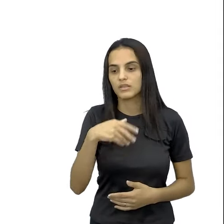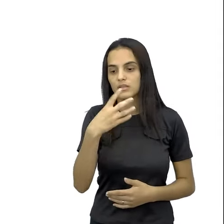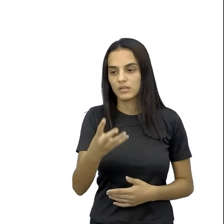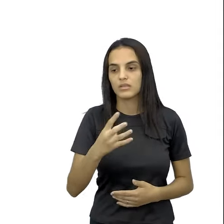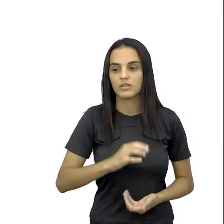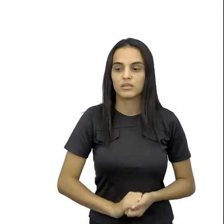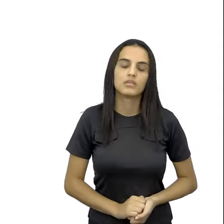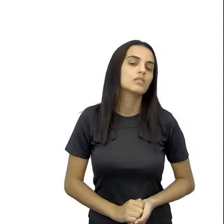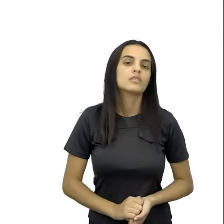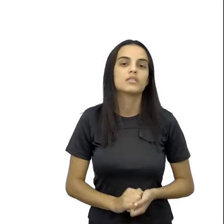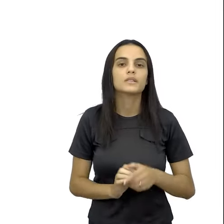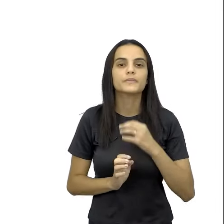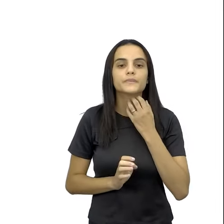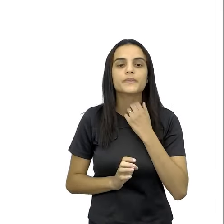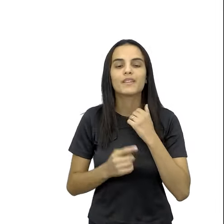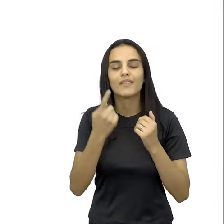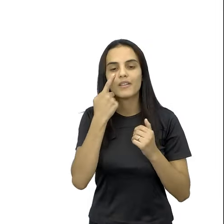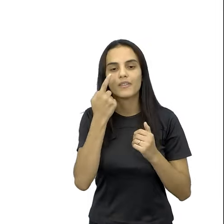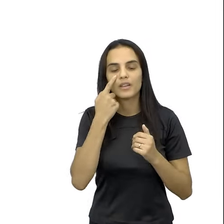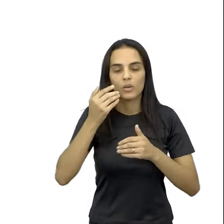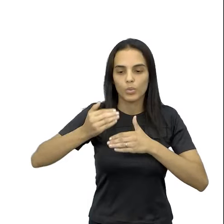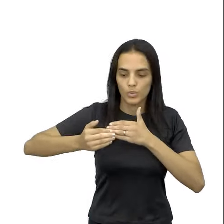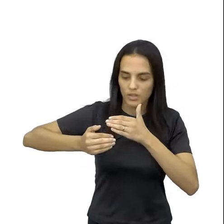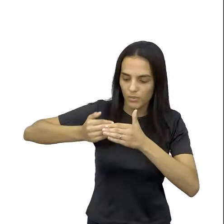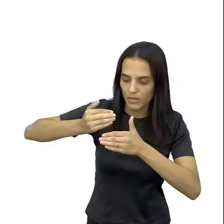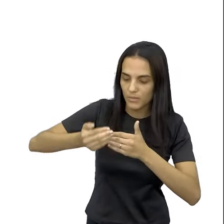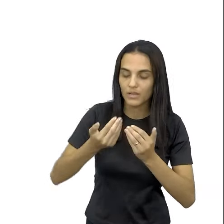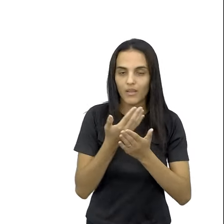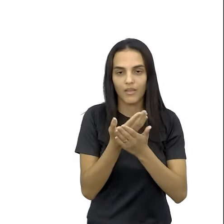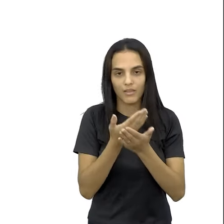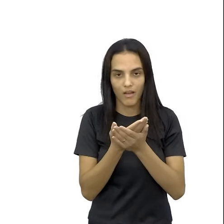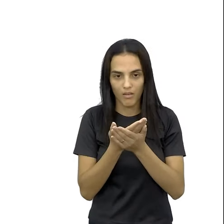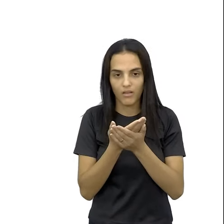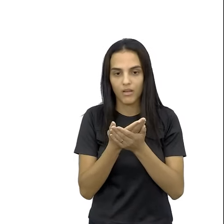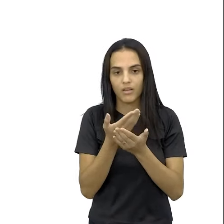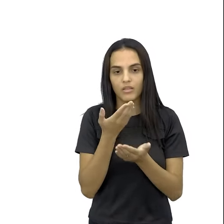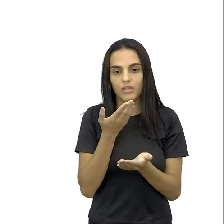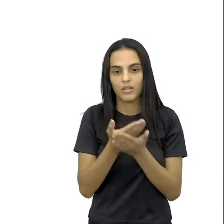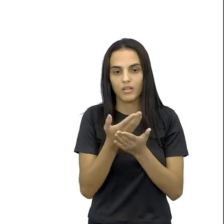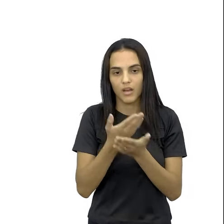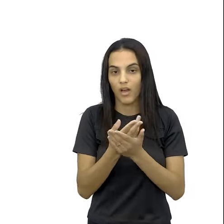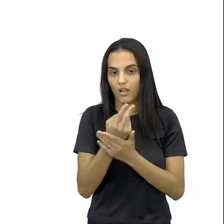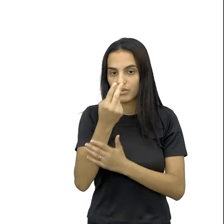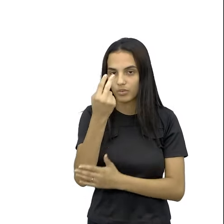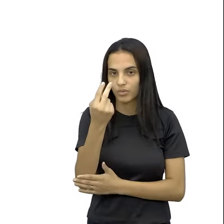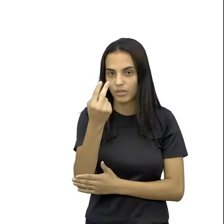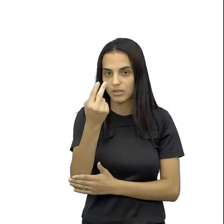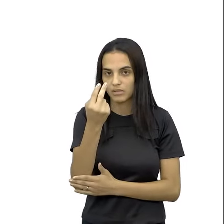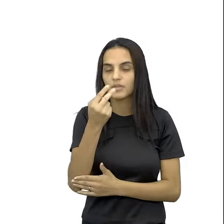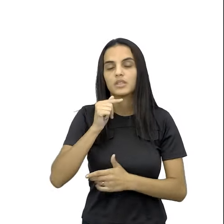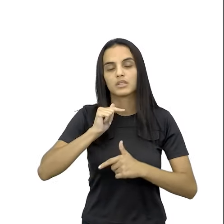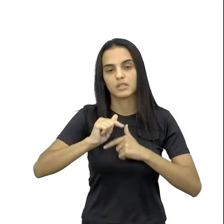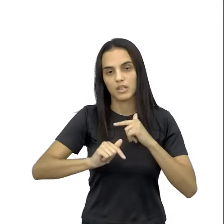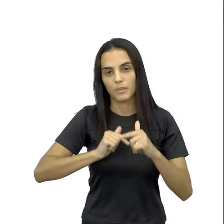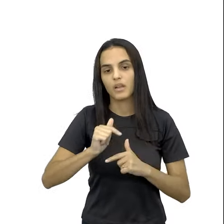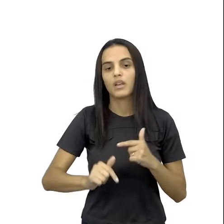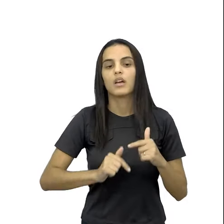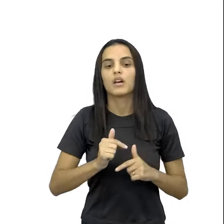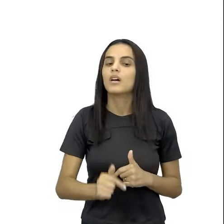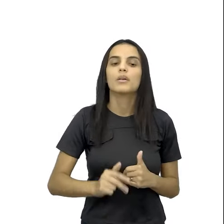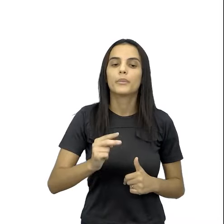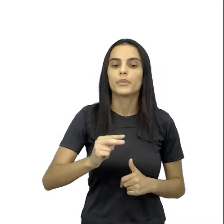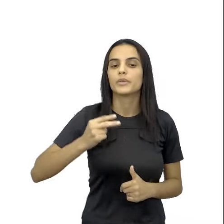nesse caso, e aí eu estava olhando o sequenciamento das aulas, na aula 2 foi trabalhado múltiplo